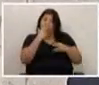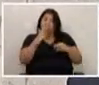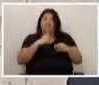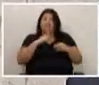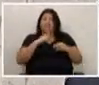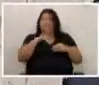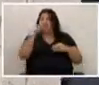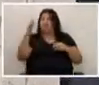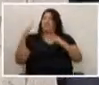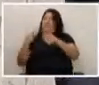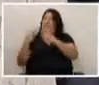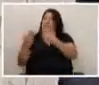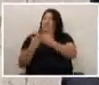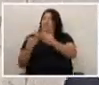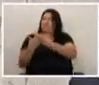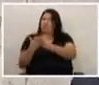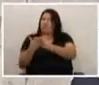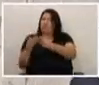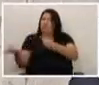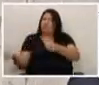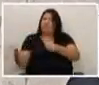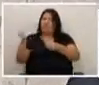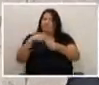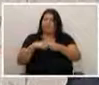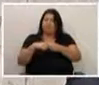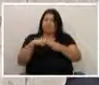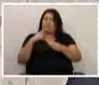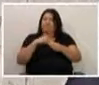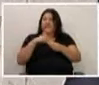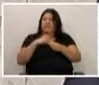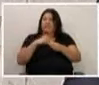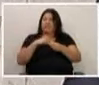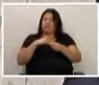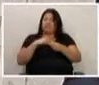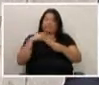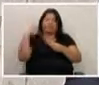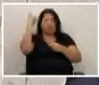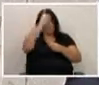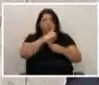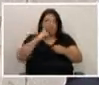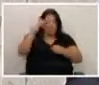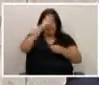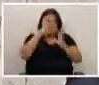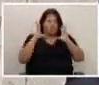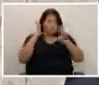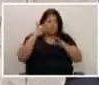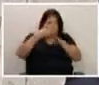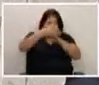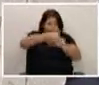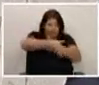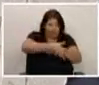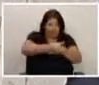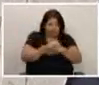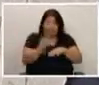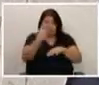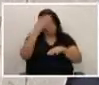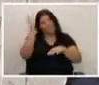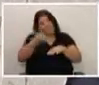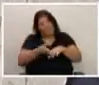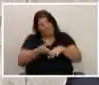ido na escola. As pessoas foram mortas de domingo para segunda por volta de 1h30, 1h da